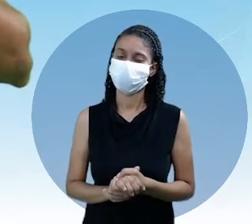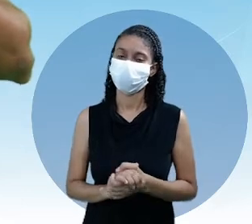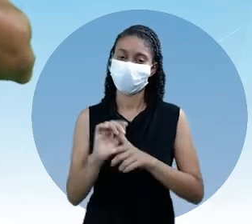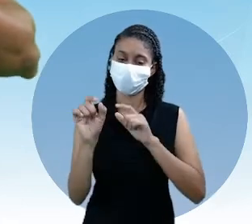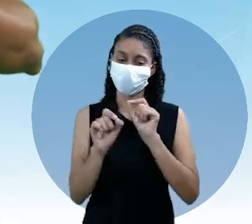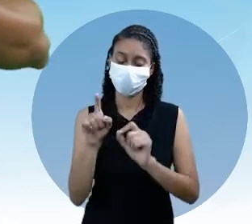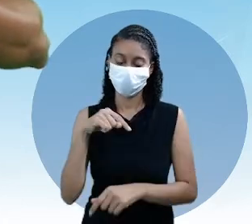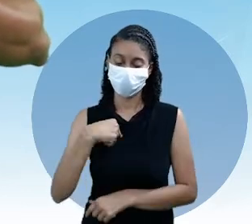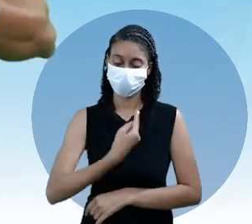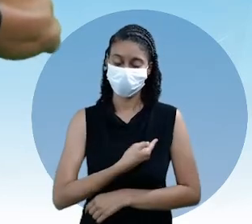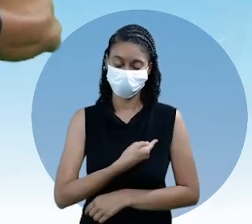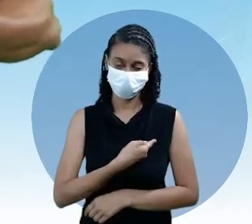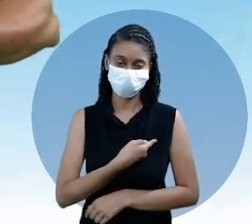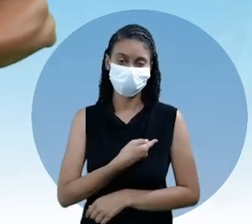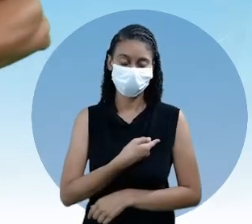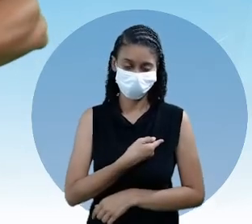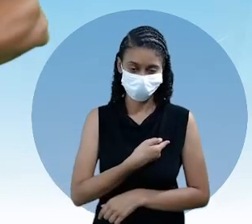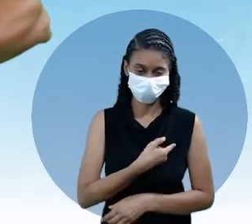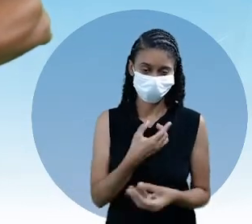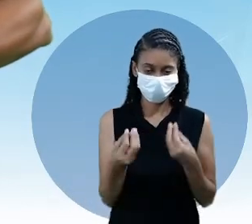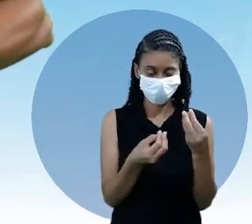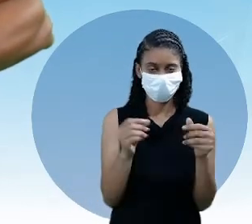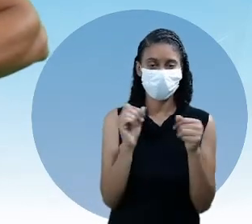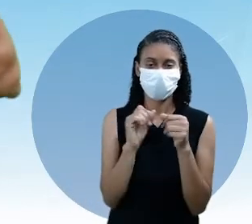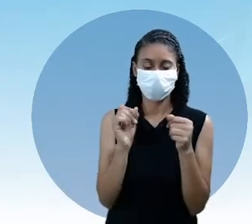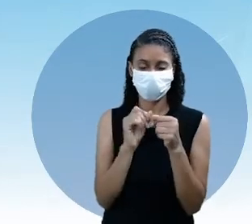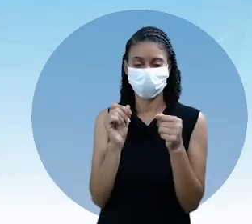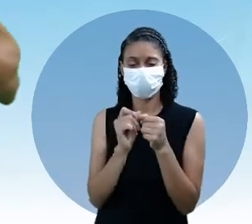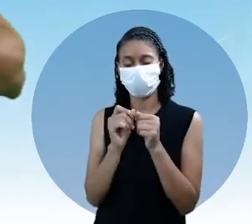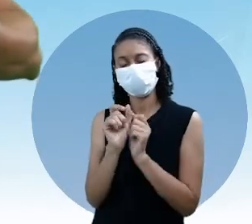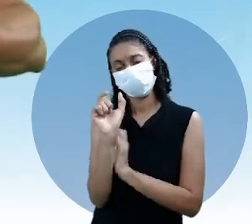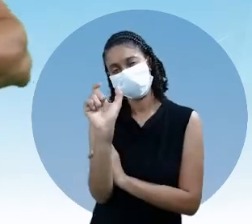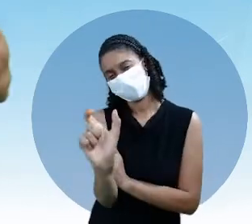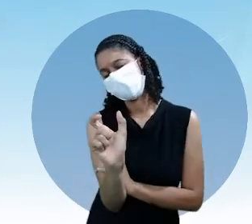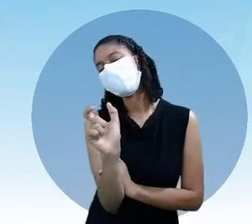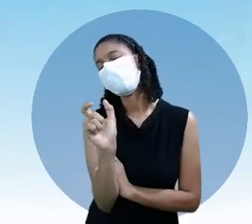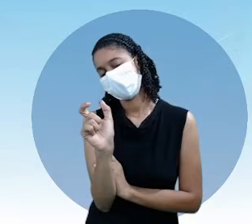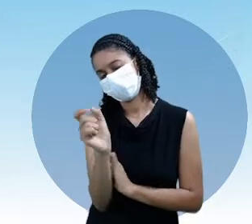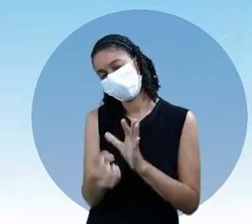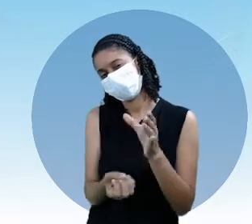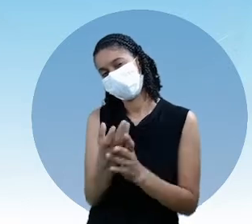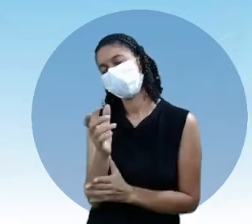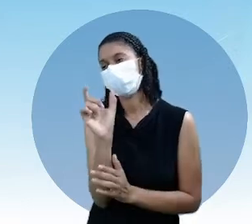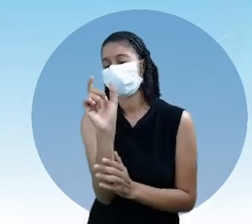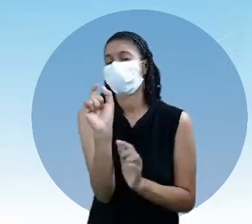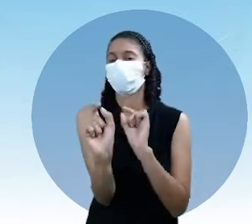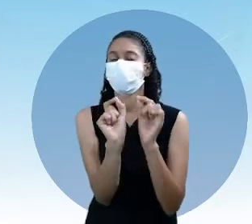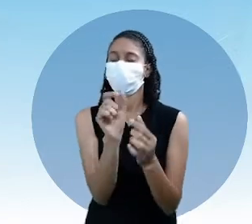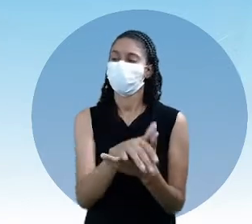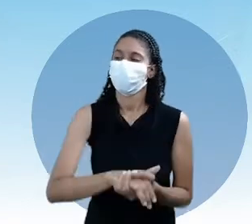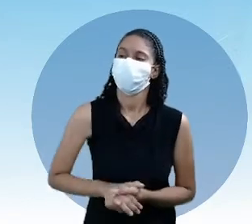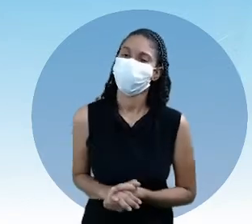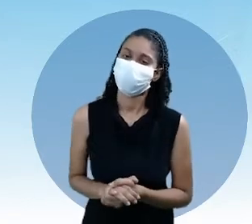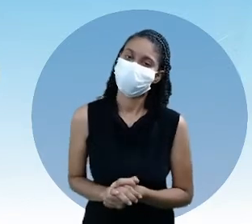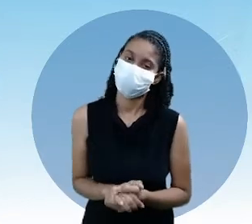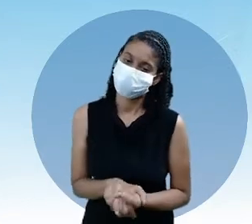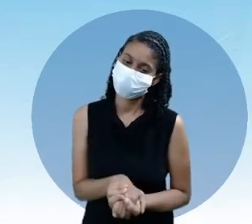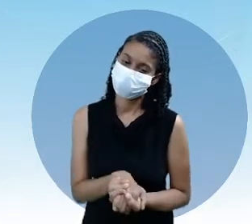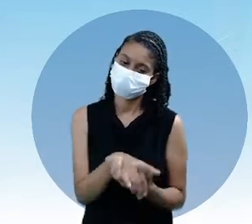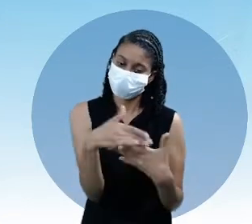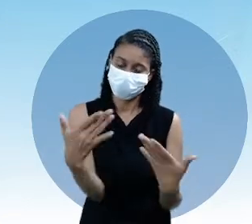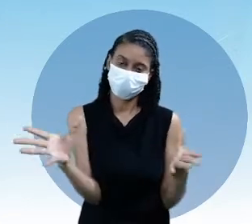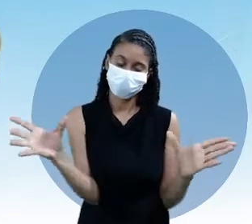é que nós, como se dá esse termo, a invenção desse termo, ela corresponde ao quê?